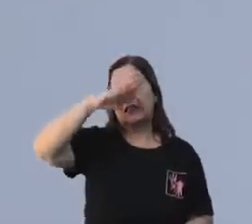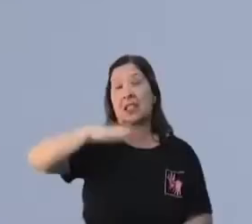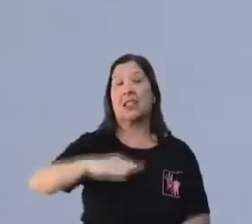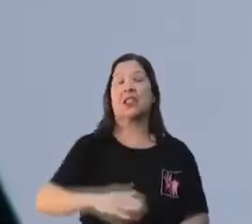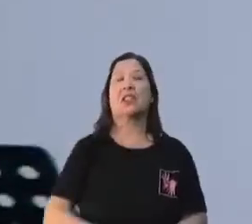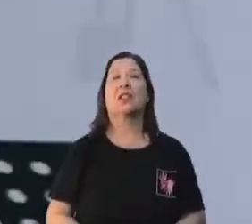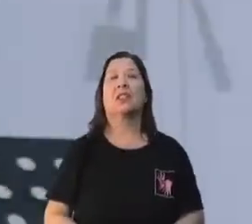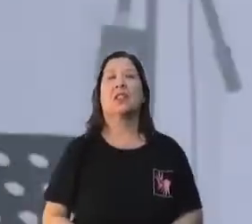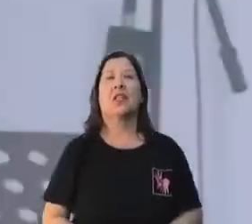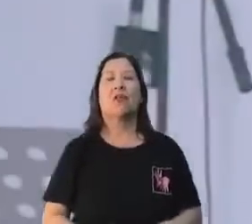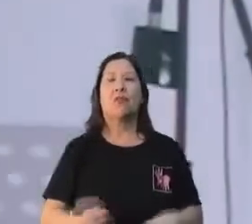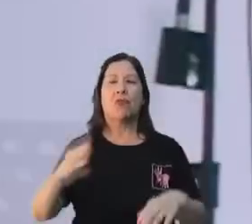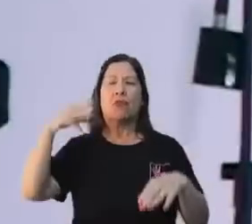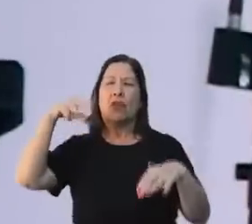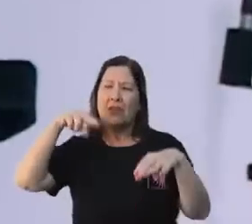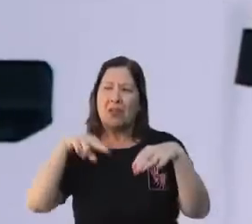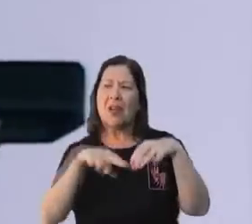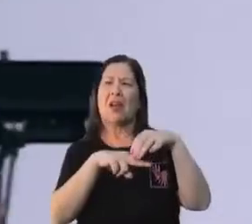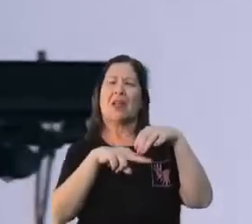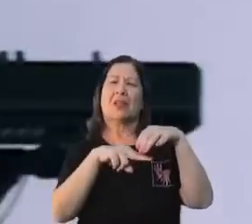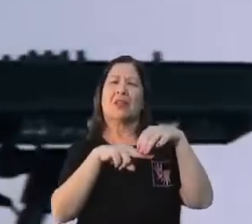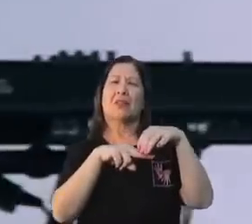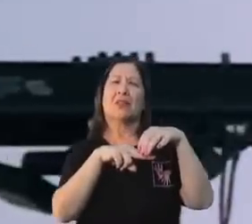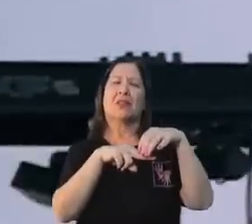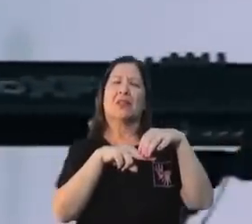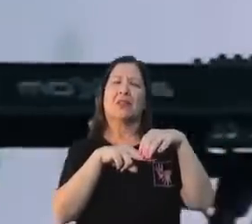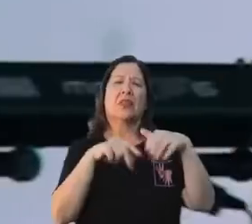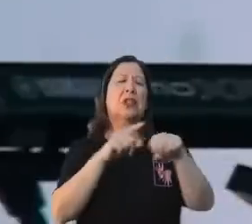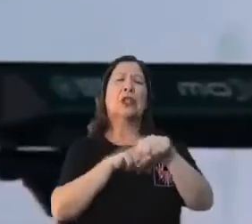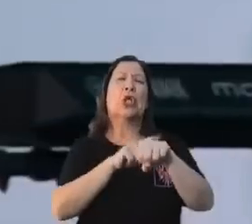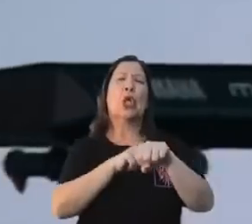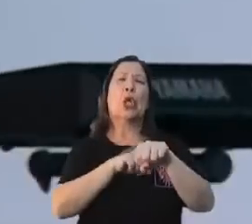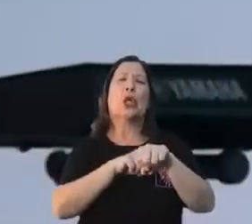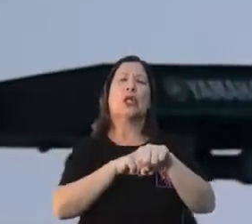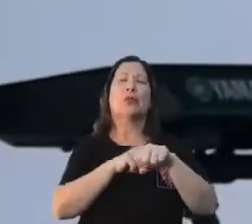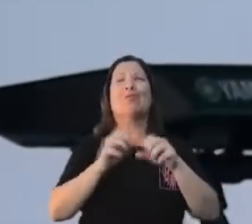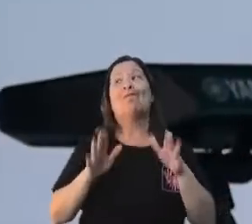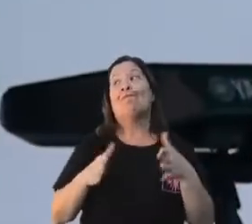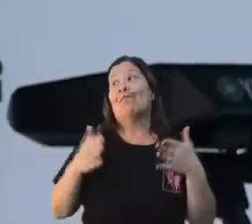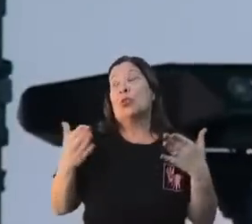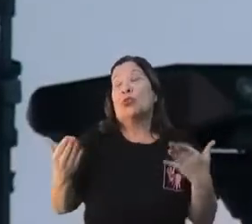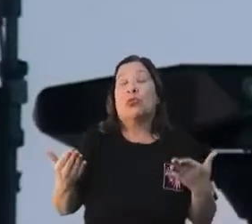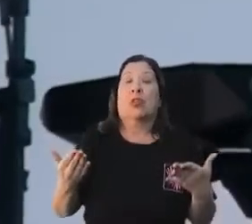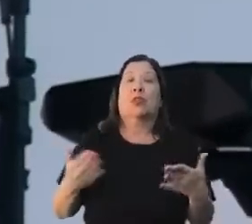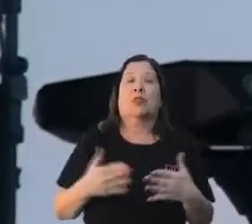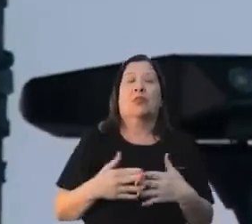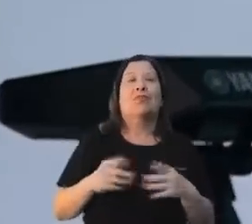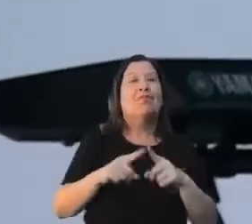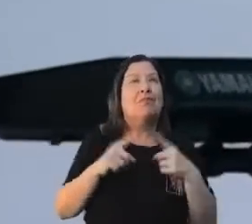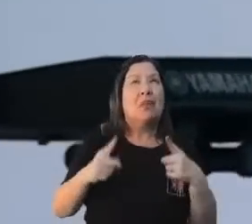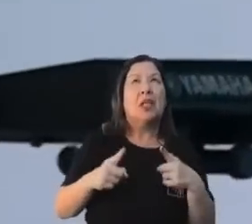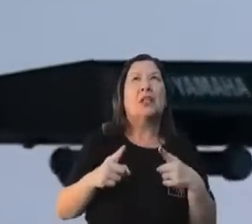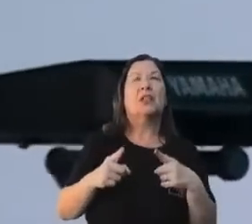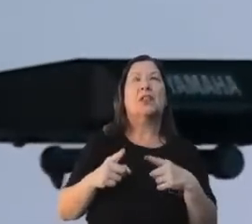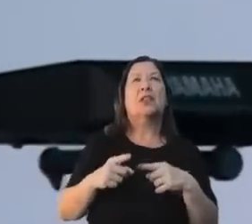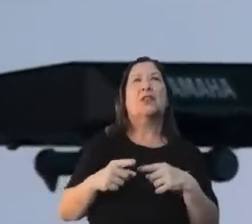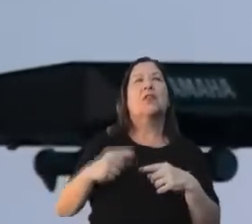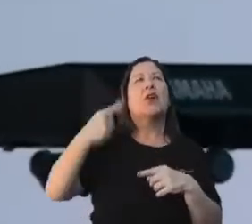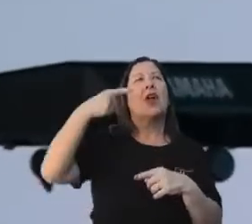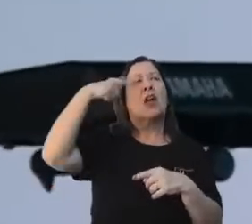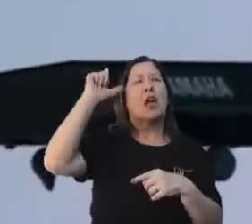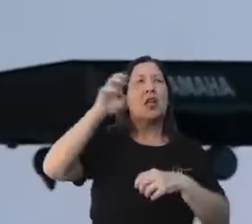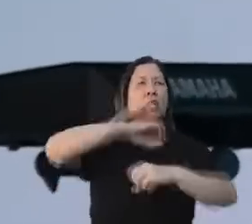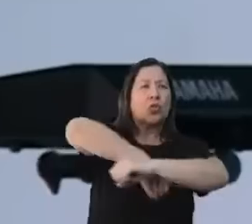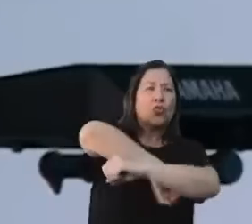foi sepultado? A Bíblia não diz, mas necessariamente foi antes do pôr do sol, antes de